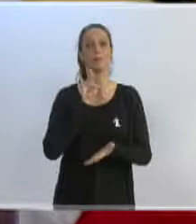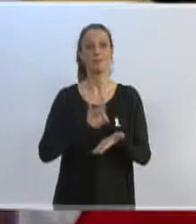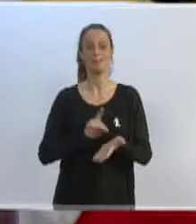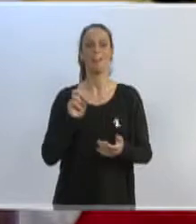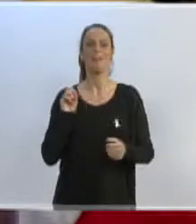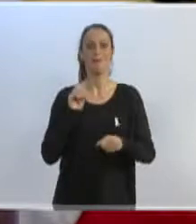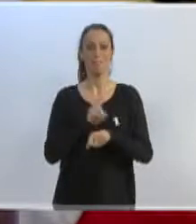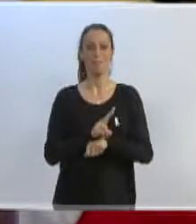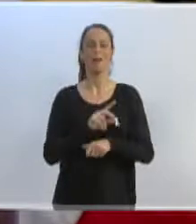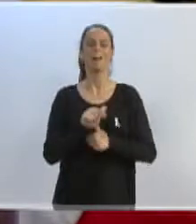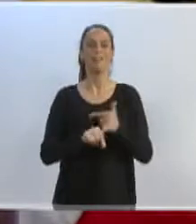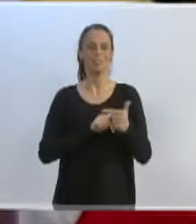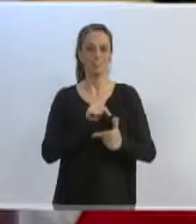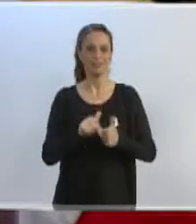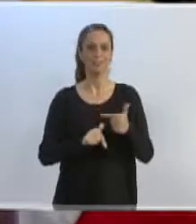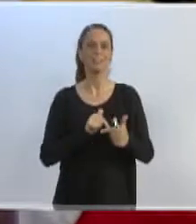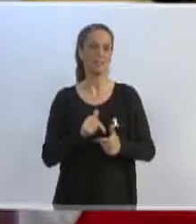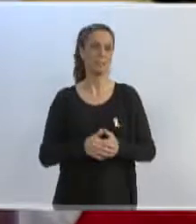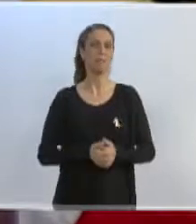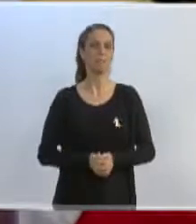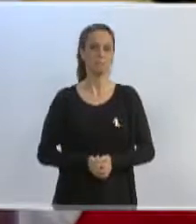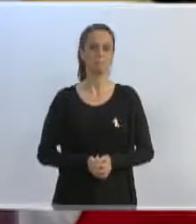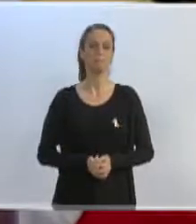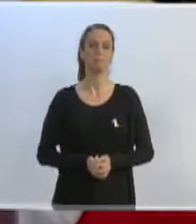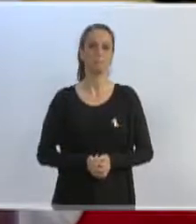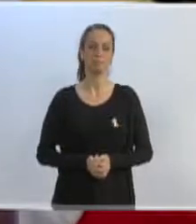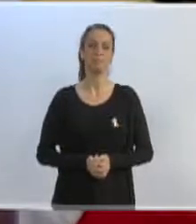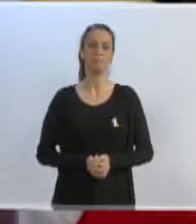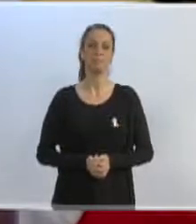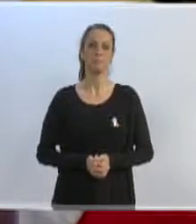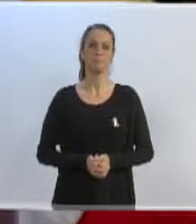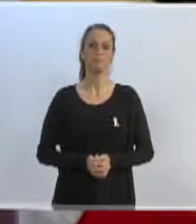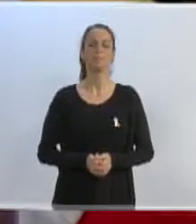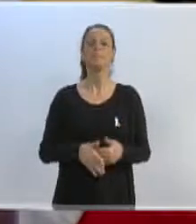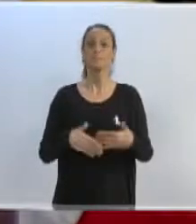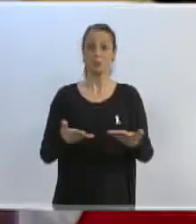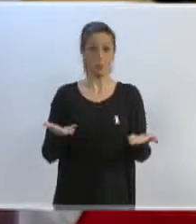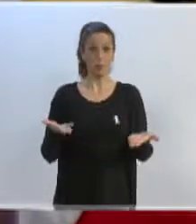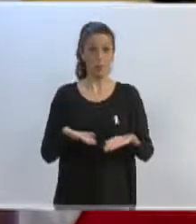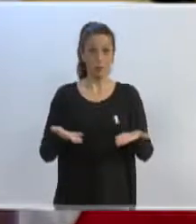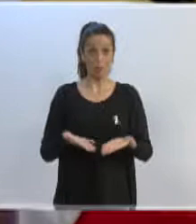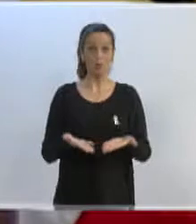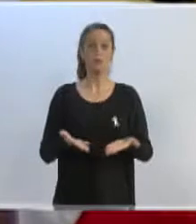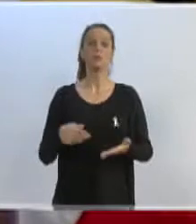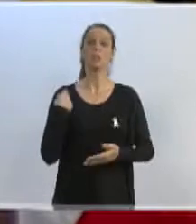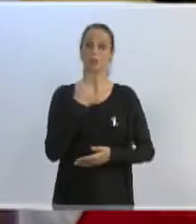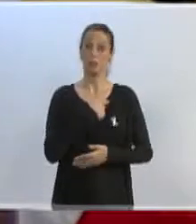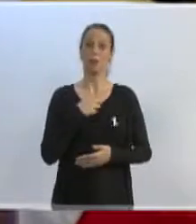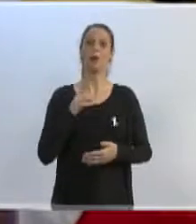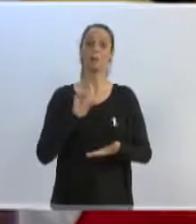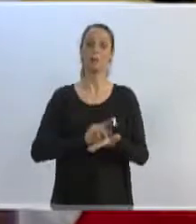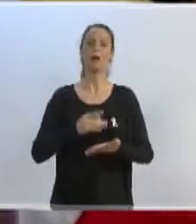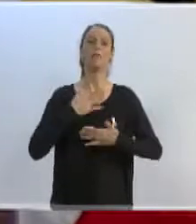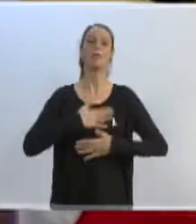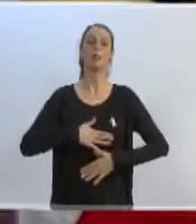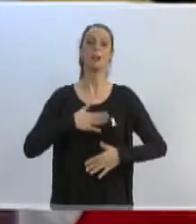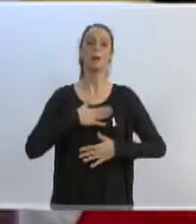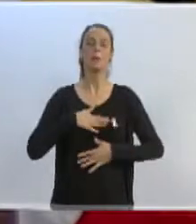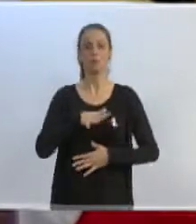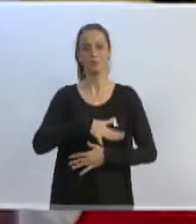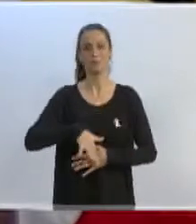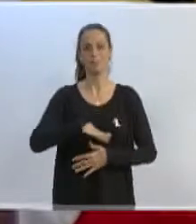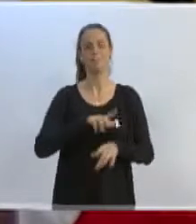com já a probabilidade de estarem trabalhando. Então, hoje, nós estamos tranquilos em relação a isso,